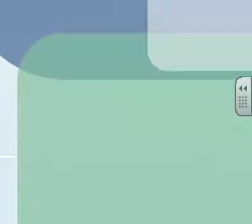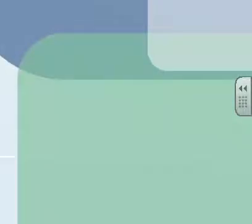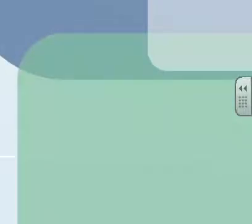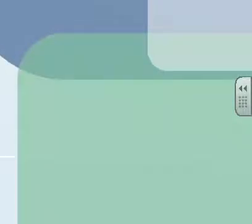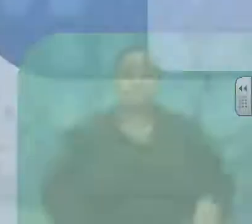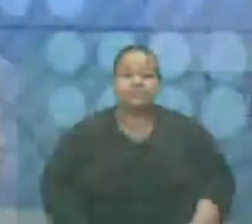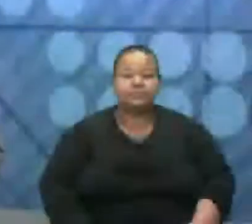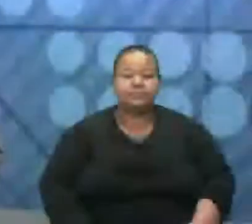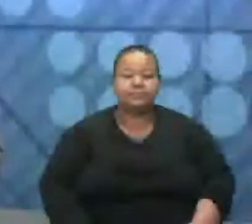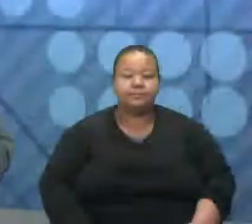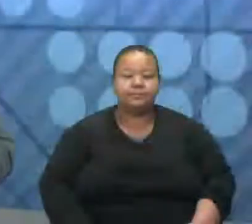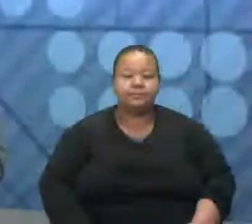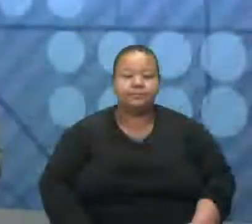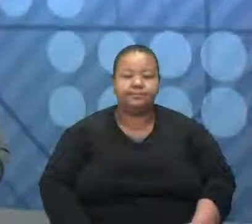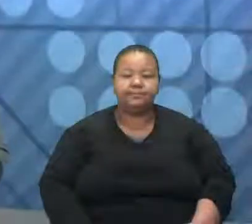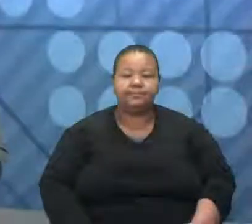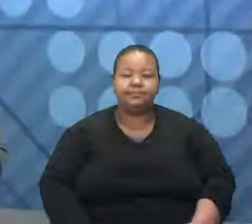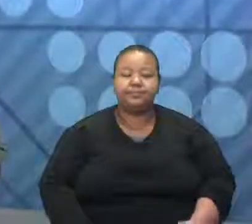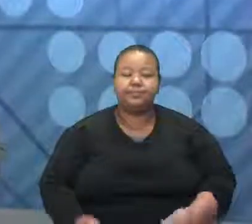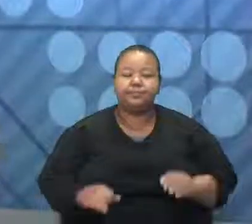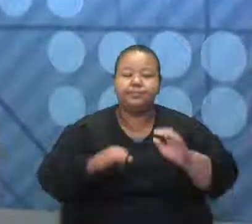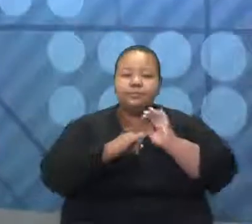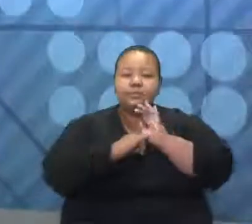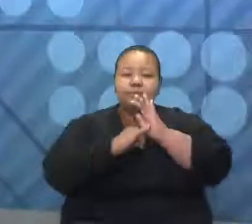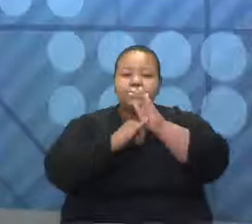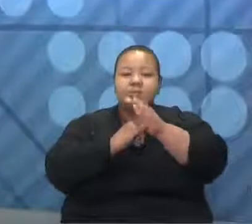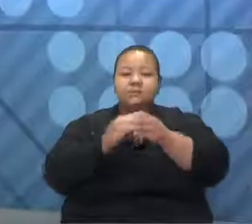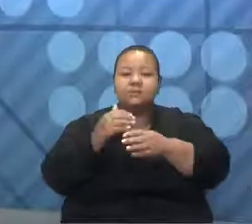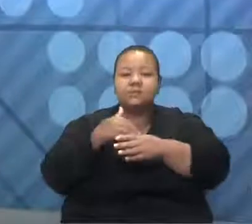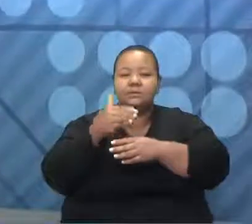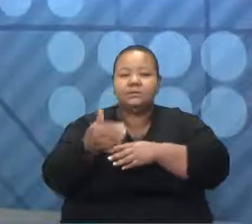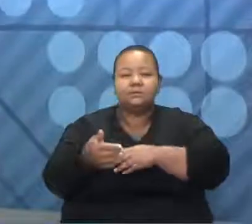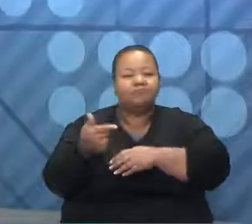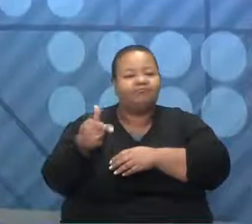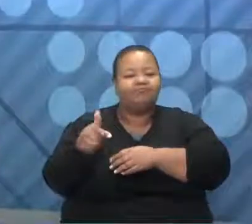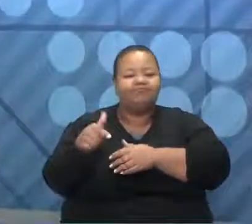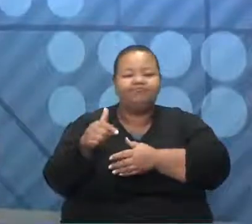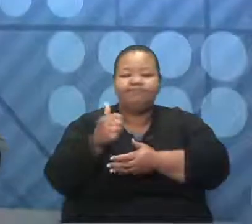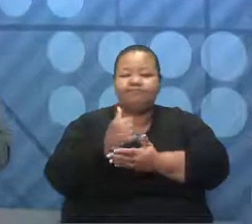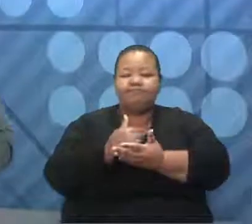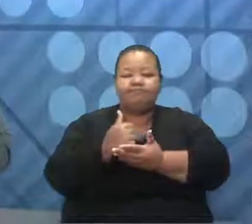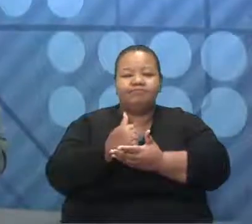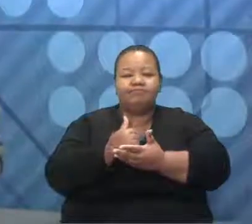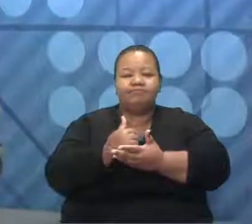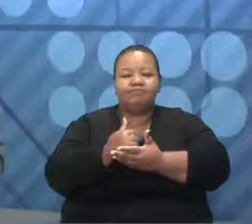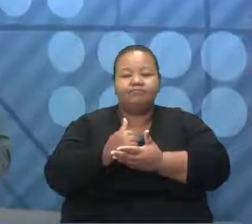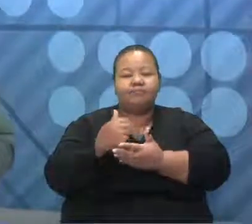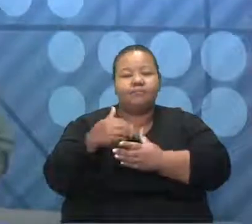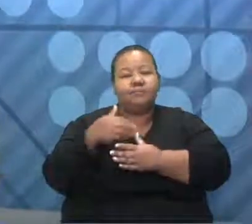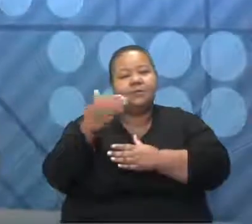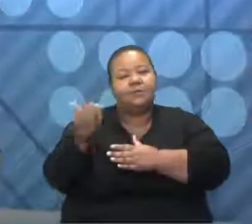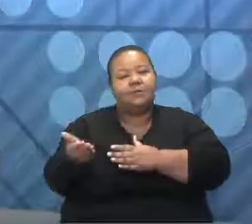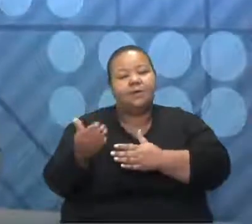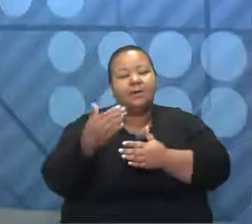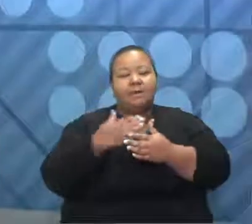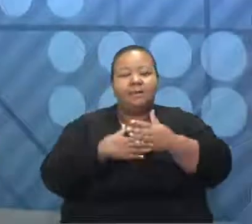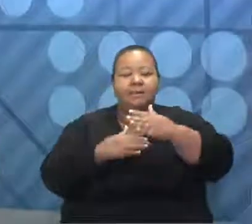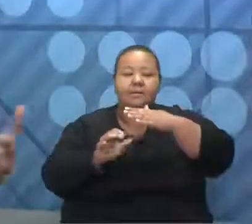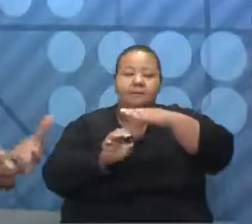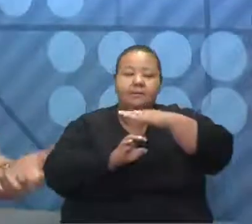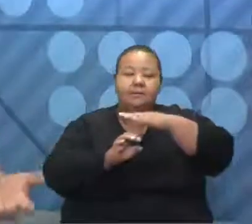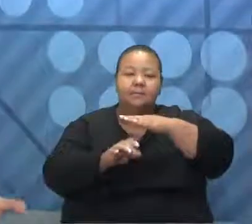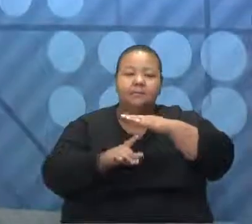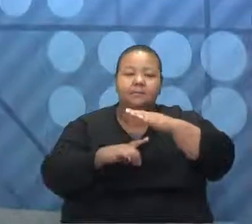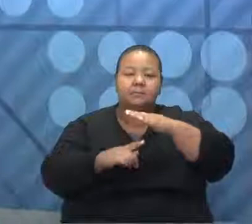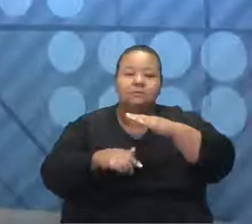Indicadores externos. Indicadores externos, eu não tenho controle dele. Ele está onde? Fora da minha empresa. Ele